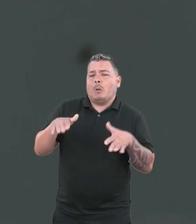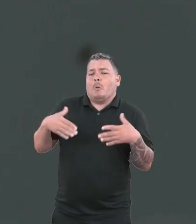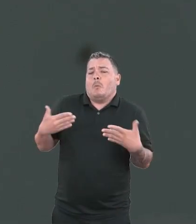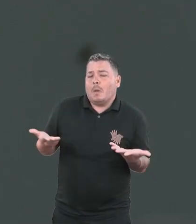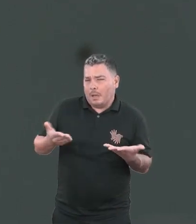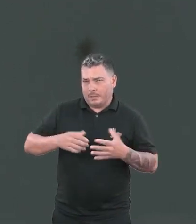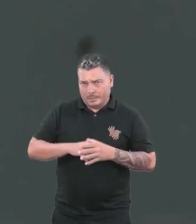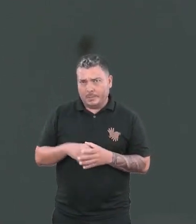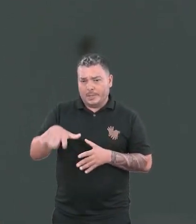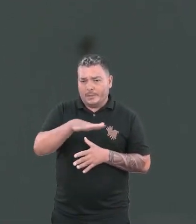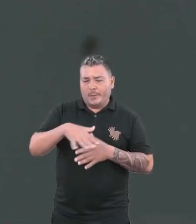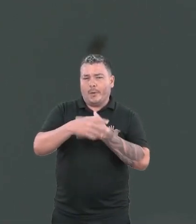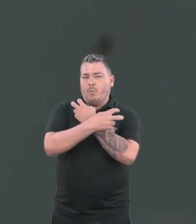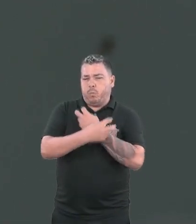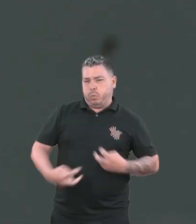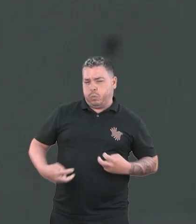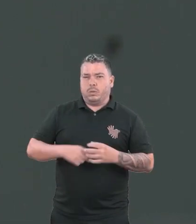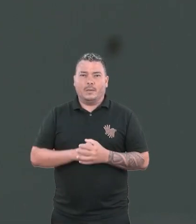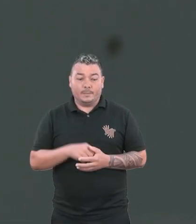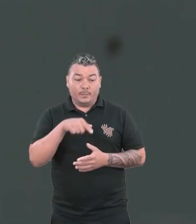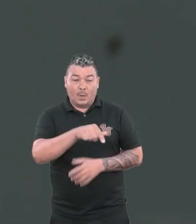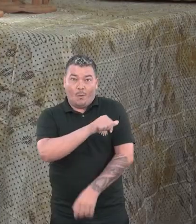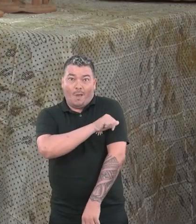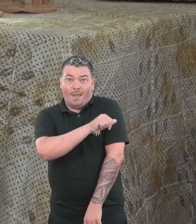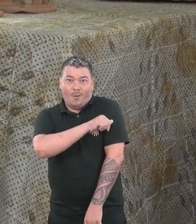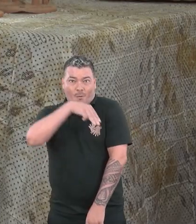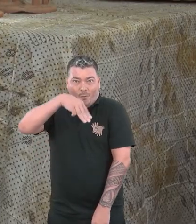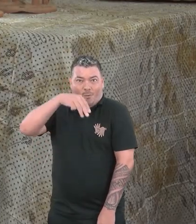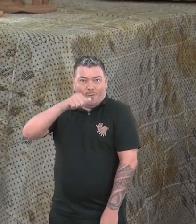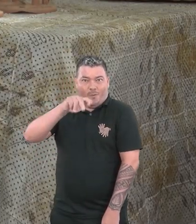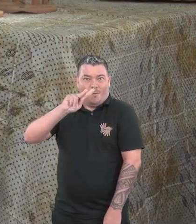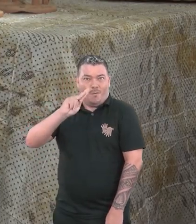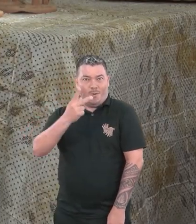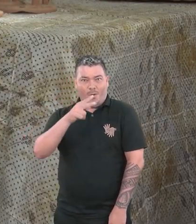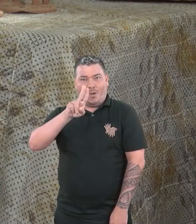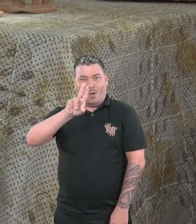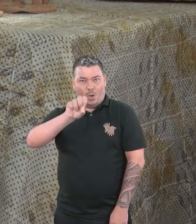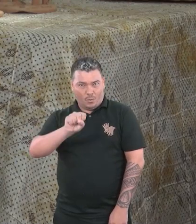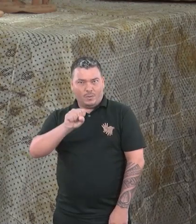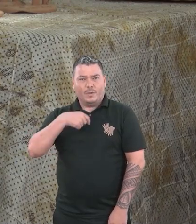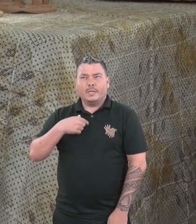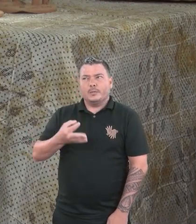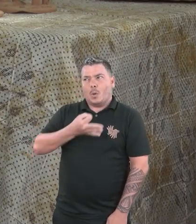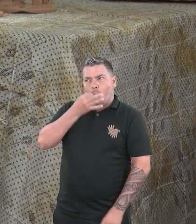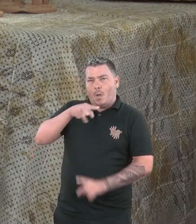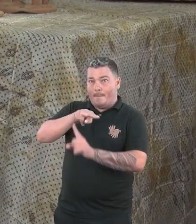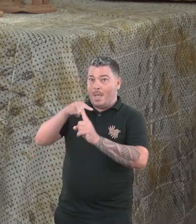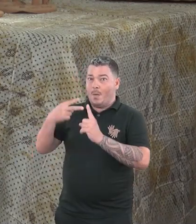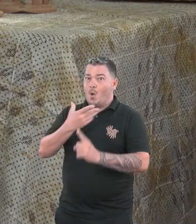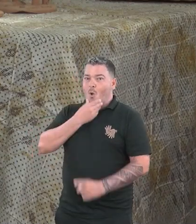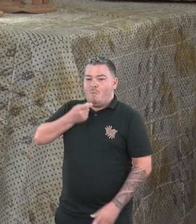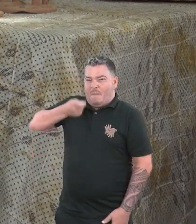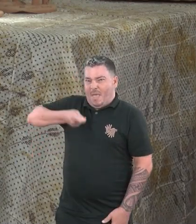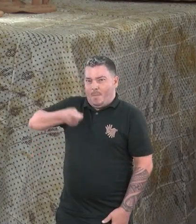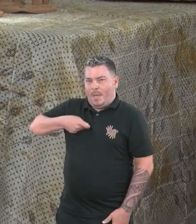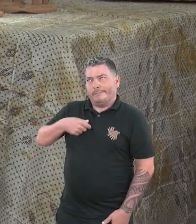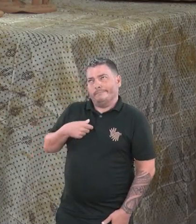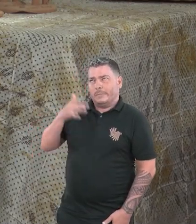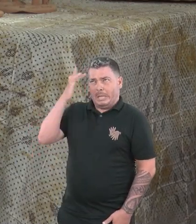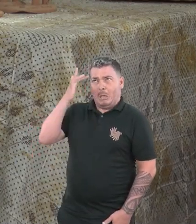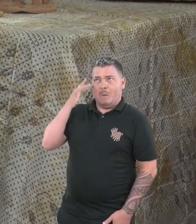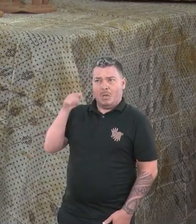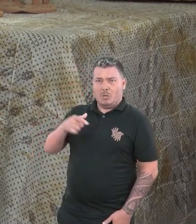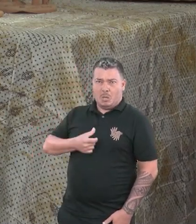das mulheres. Qual seria o papel das mulheres no cangaço? E o aluno Mateus, ele vai, de acordo com a sua perspectiva